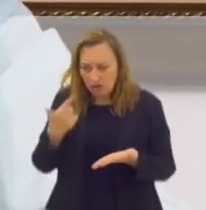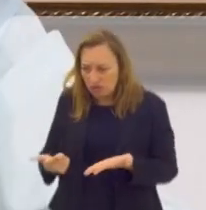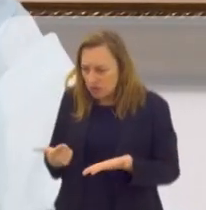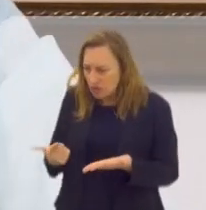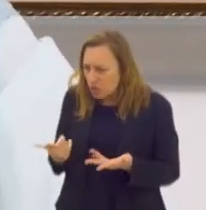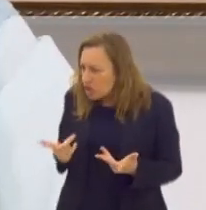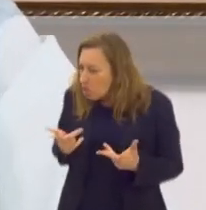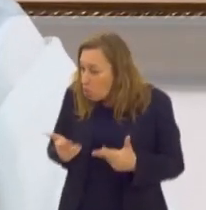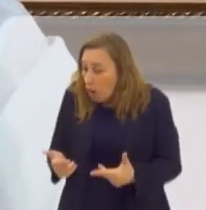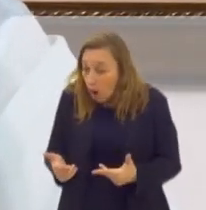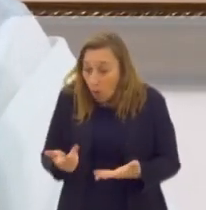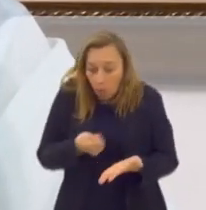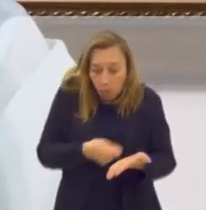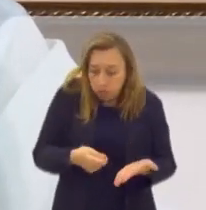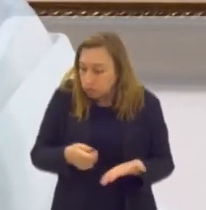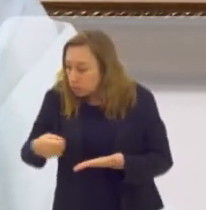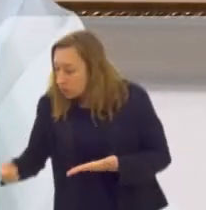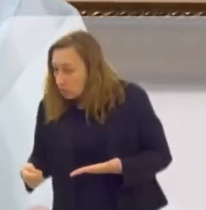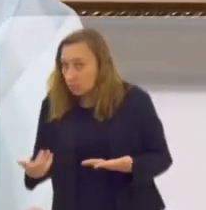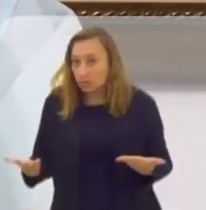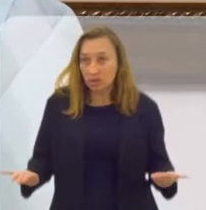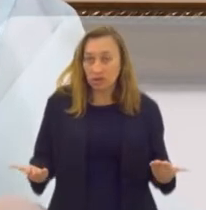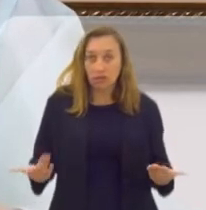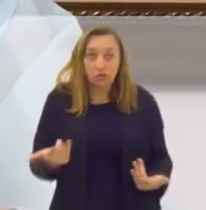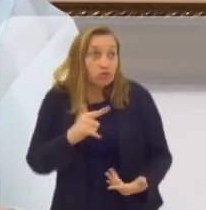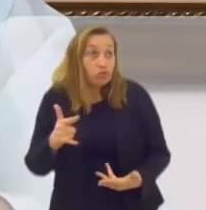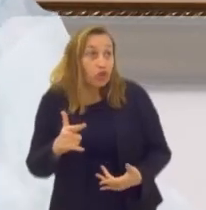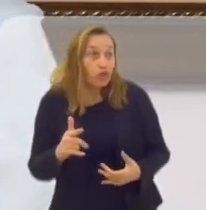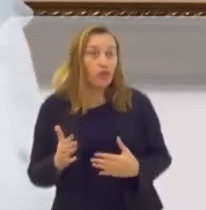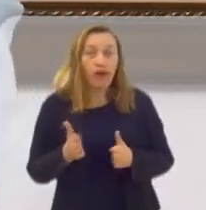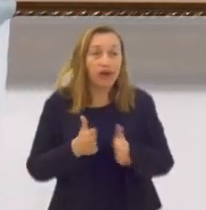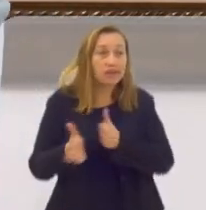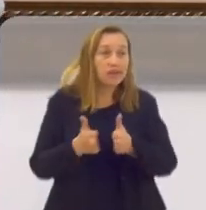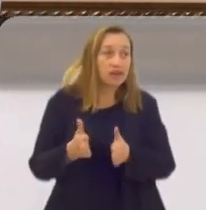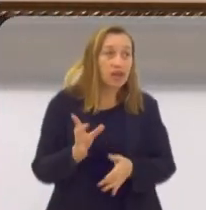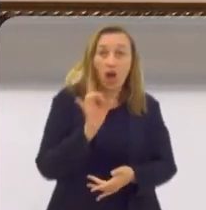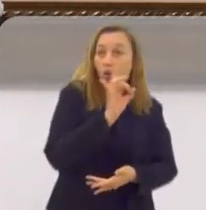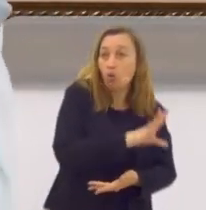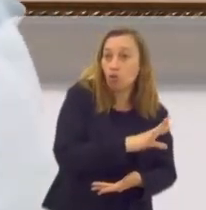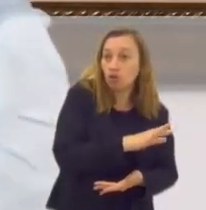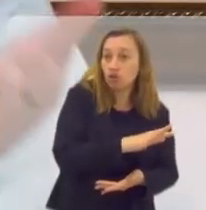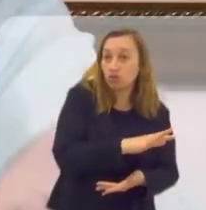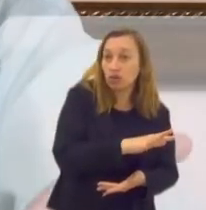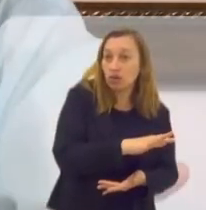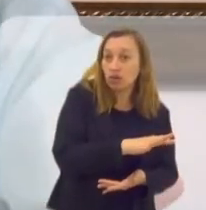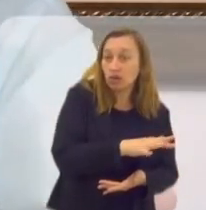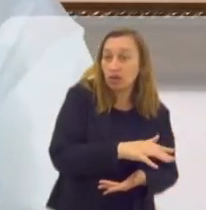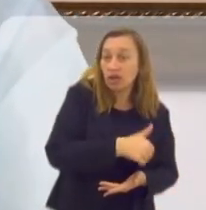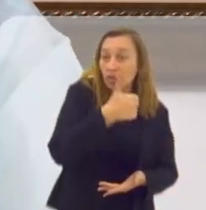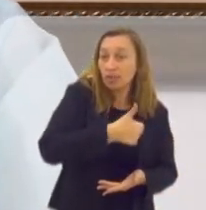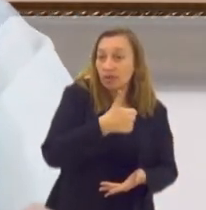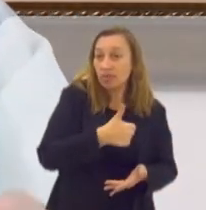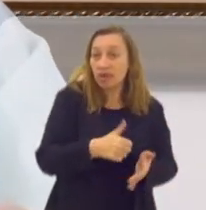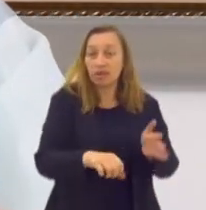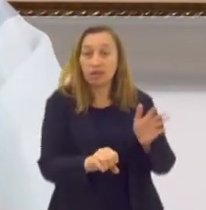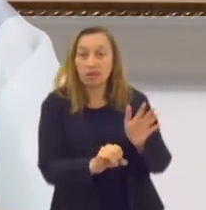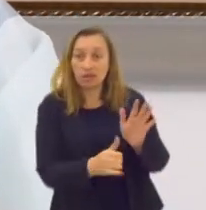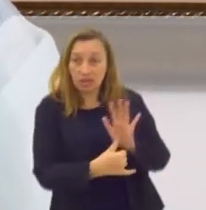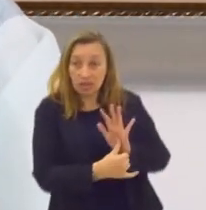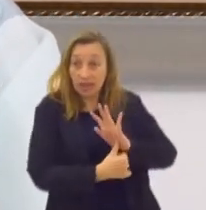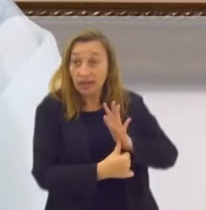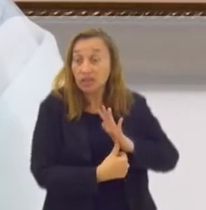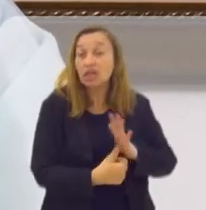Ela conferiu, era exatamente a assinatura. Eu não teria acesso nem à última, muito menos à primeira carteira de identidade